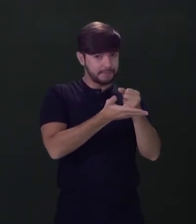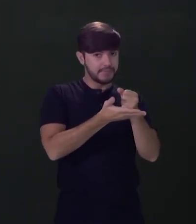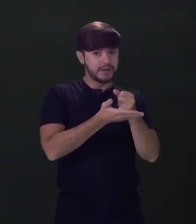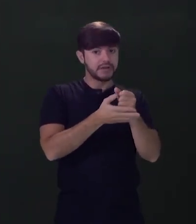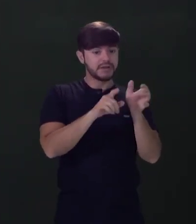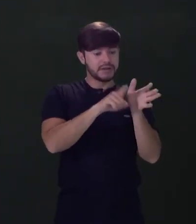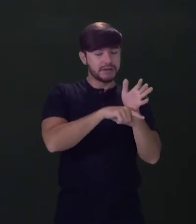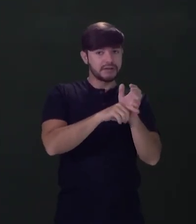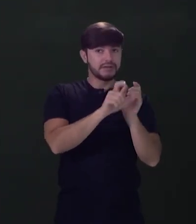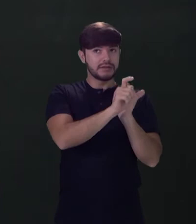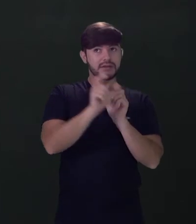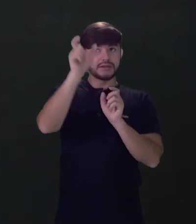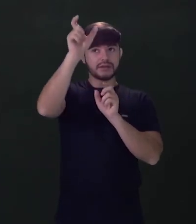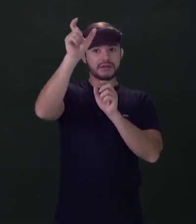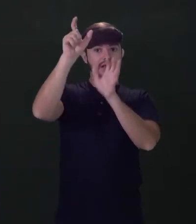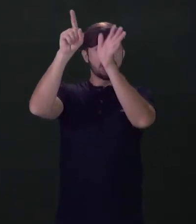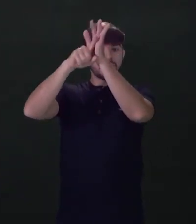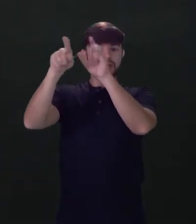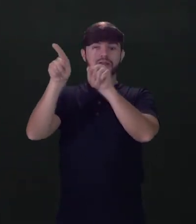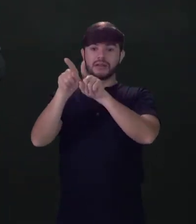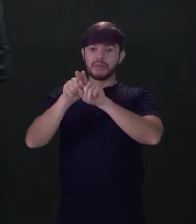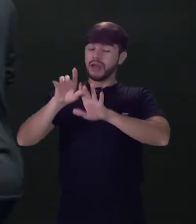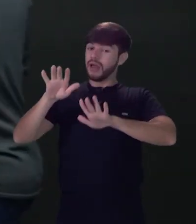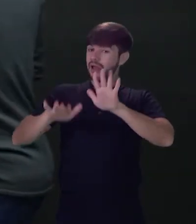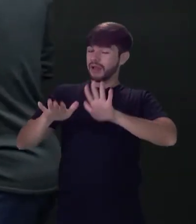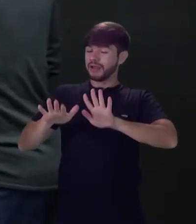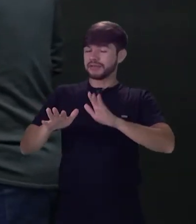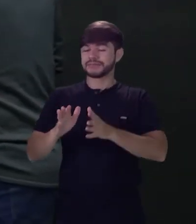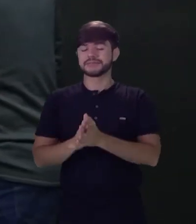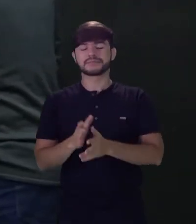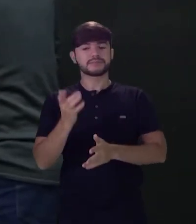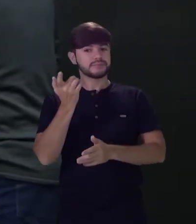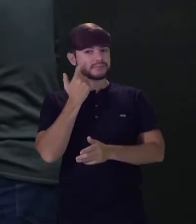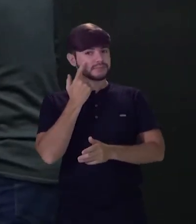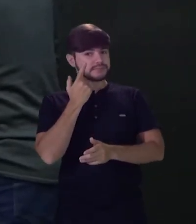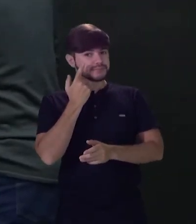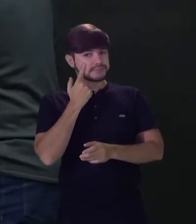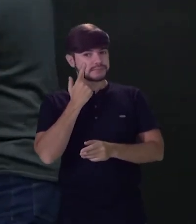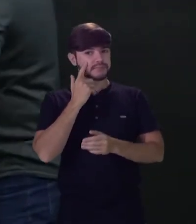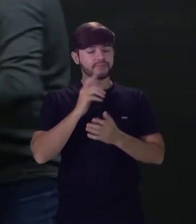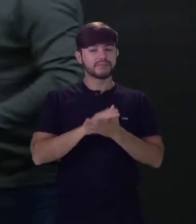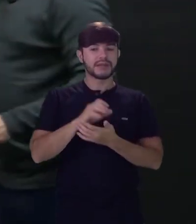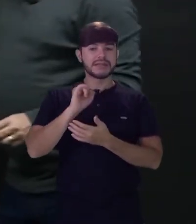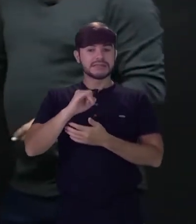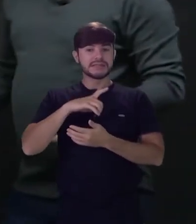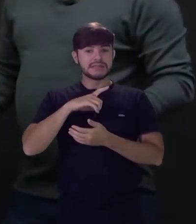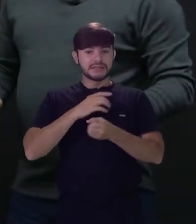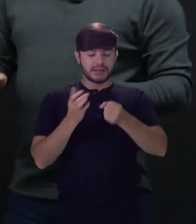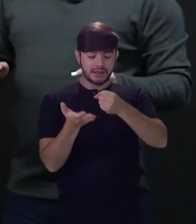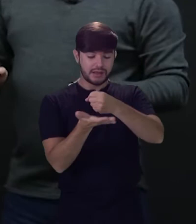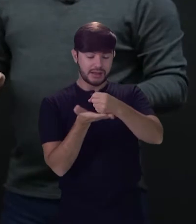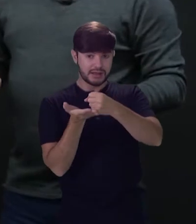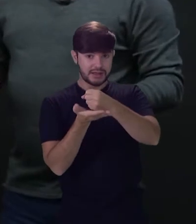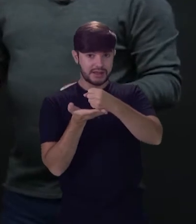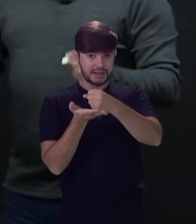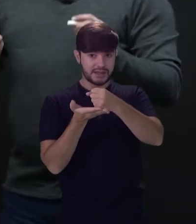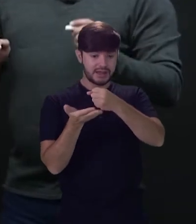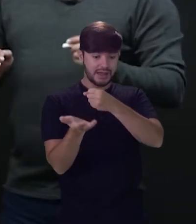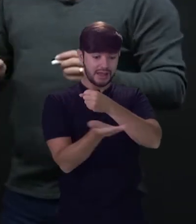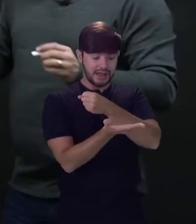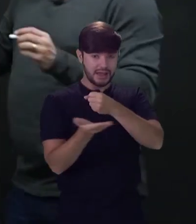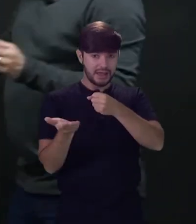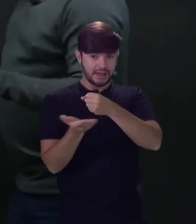negativa. Vamos ver o que acontece aqui? Olha só. De novo, nós temos uma base com expoente